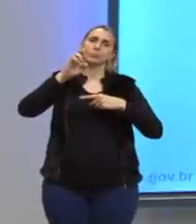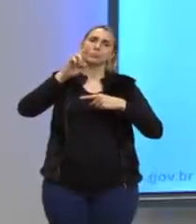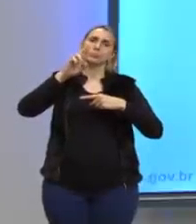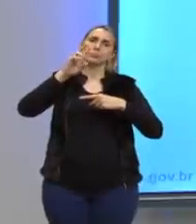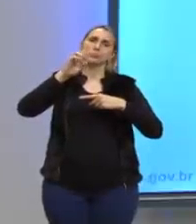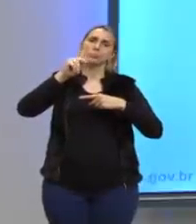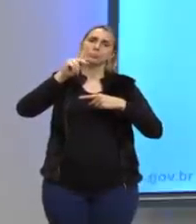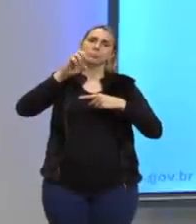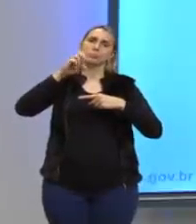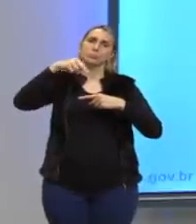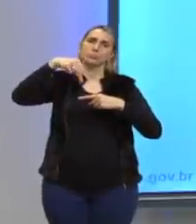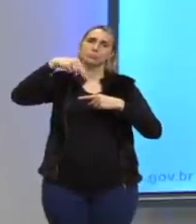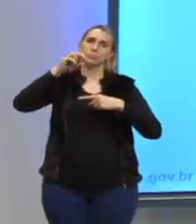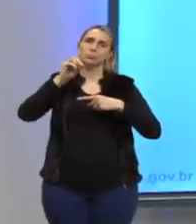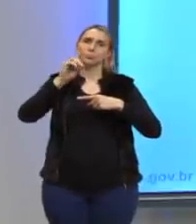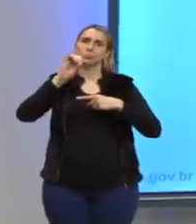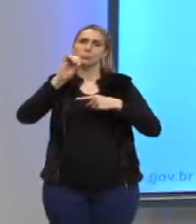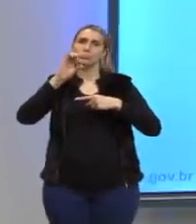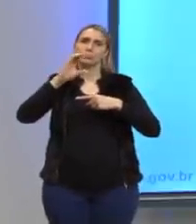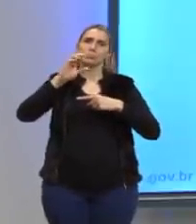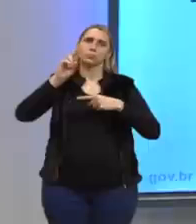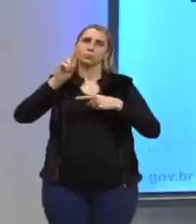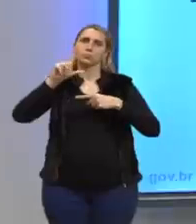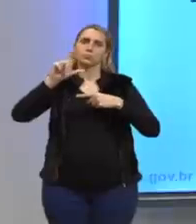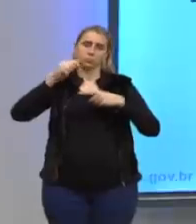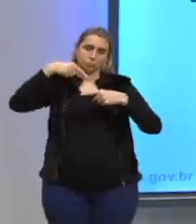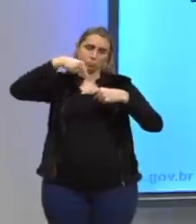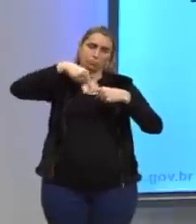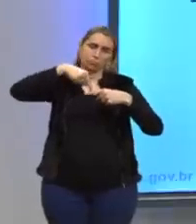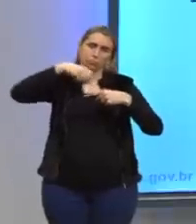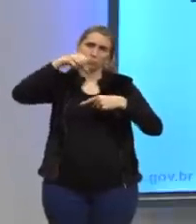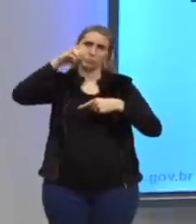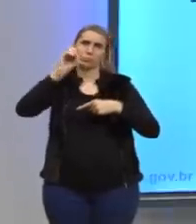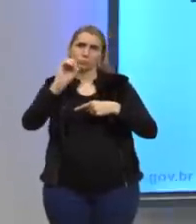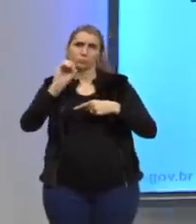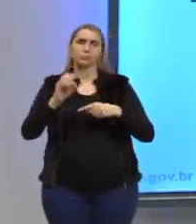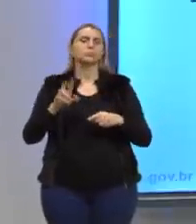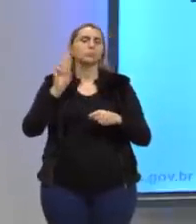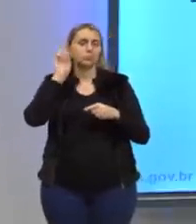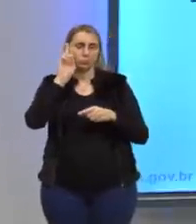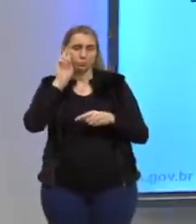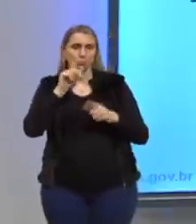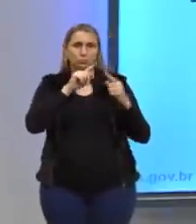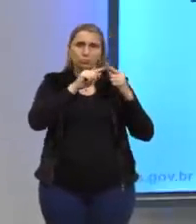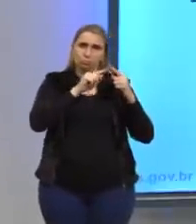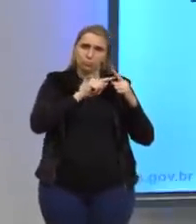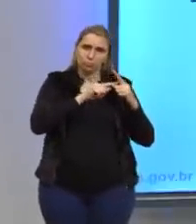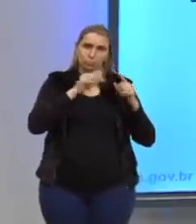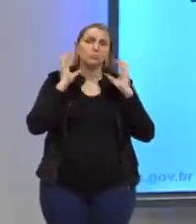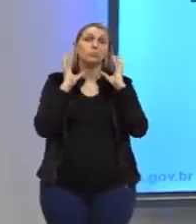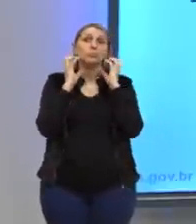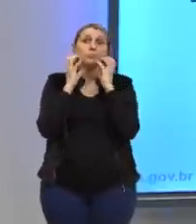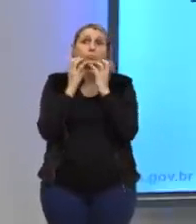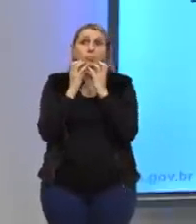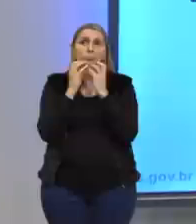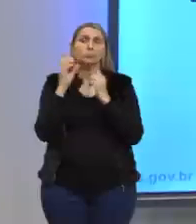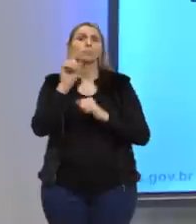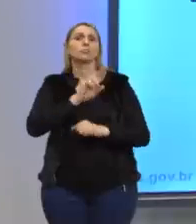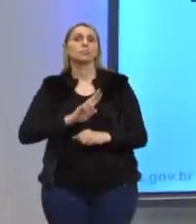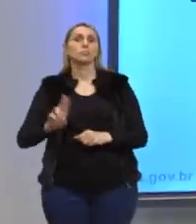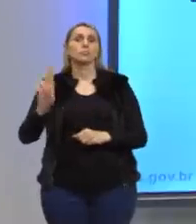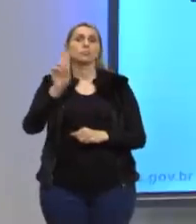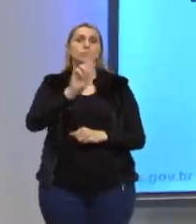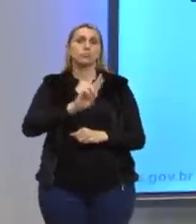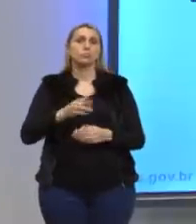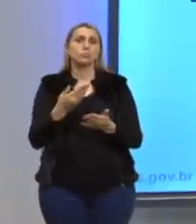certo? Então, retomado esse teorema de Thales, nós vamos lembrar também que o teorema de Thales, ele é utilizado